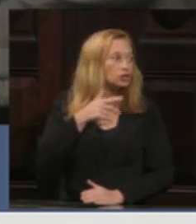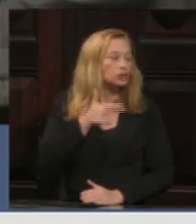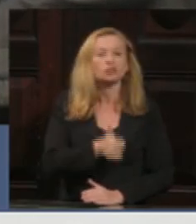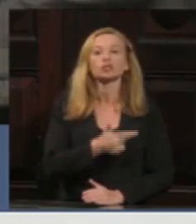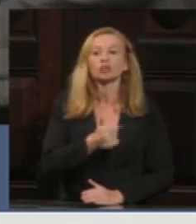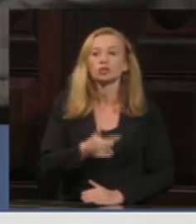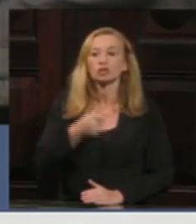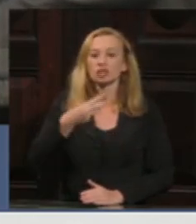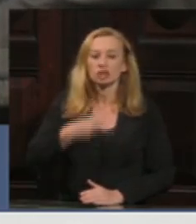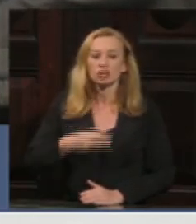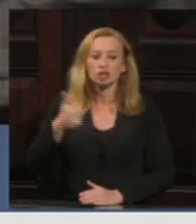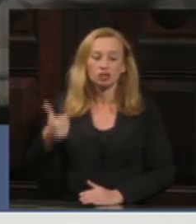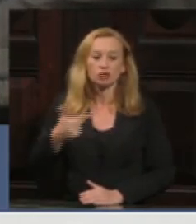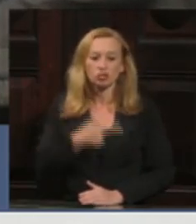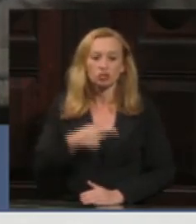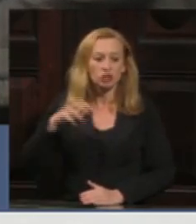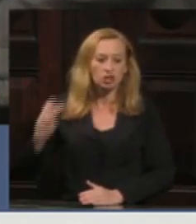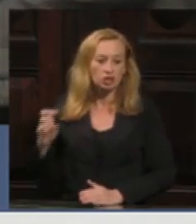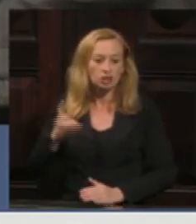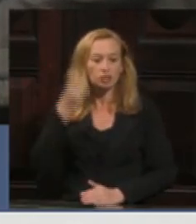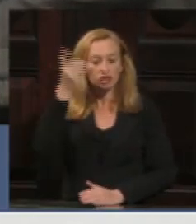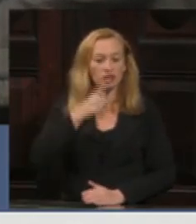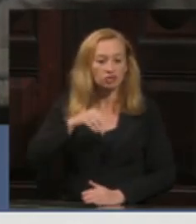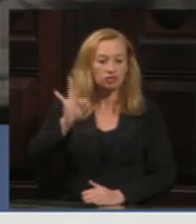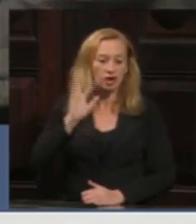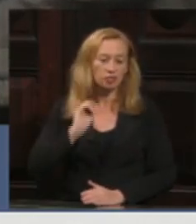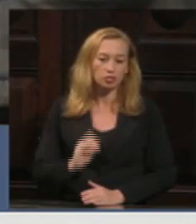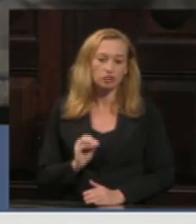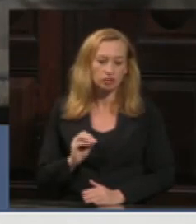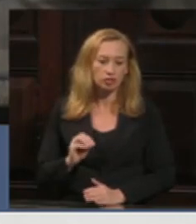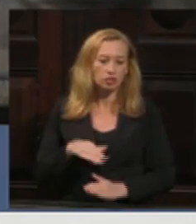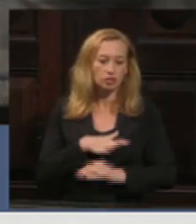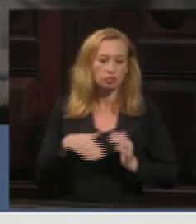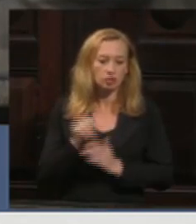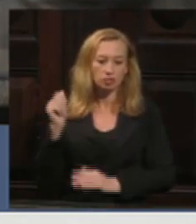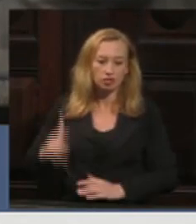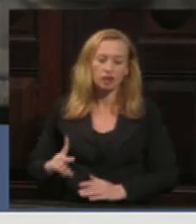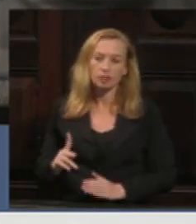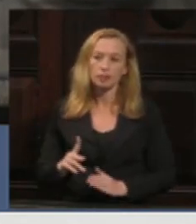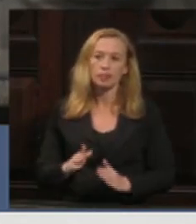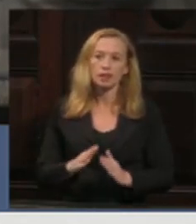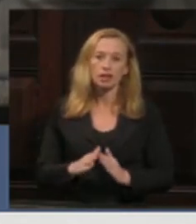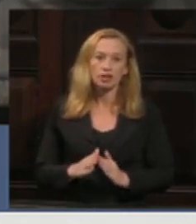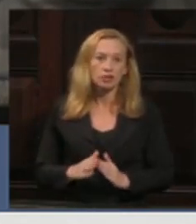1232 de 2015, deputado Flávio Serafim. Senhores que aprovam, eles estão aprovados.